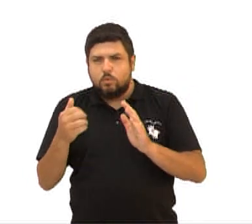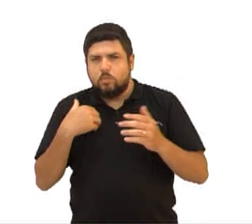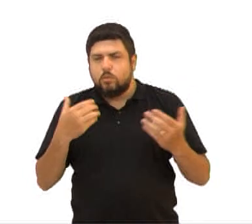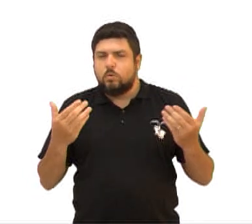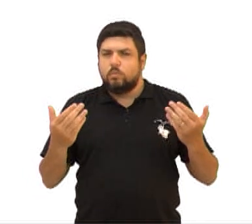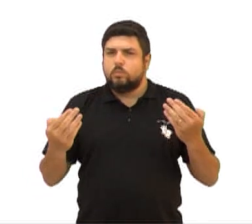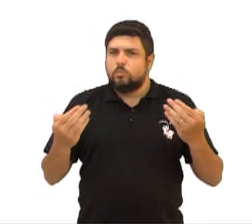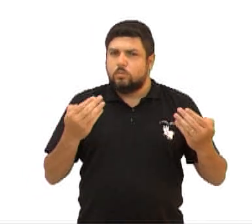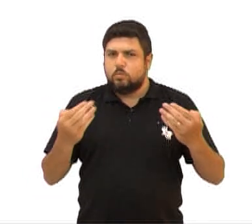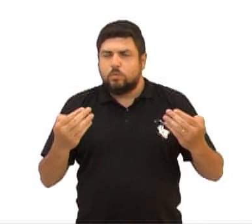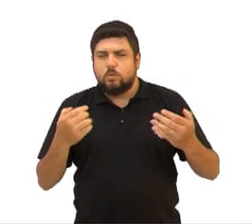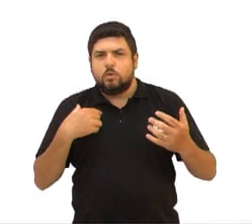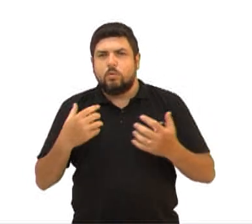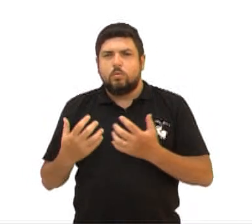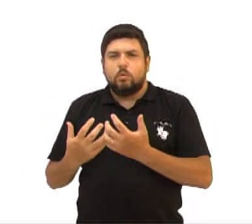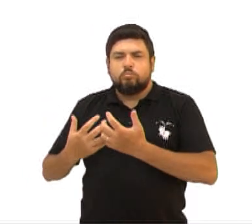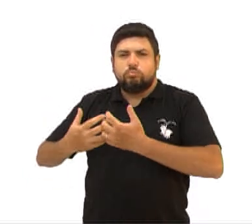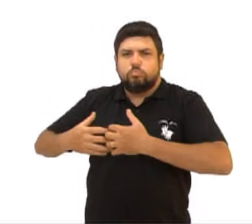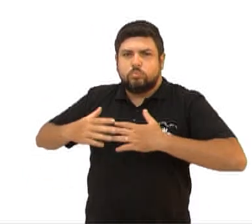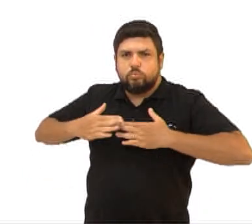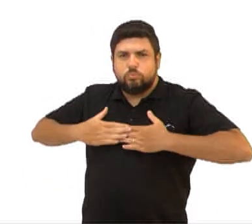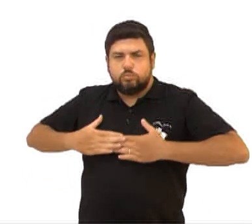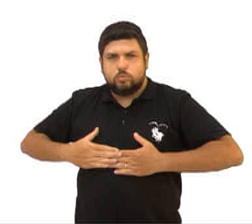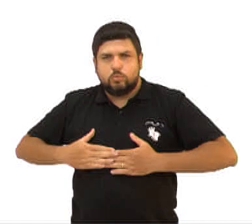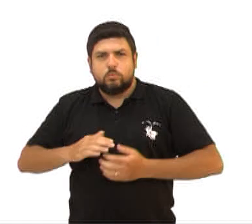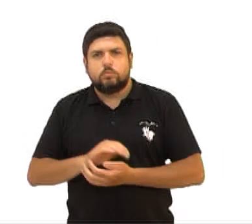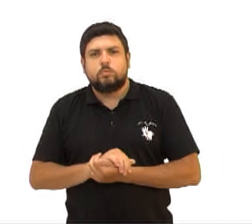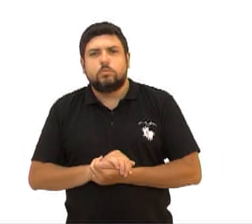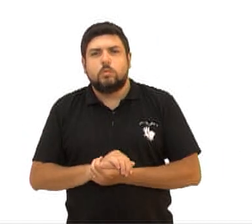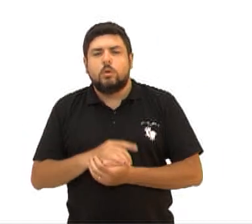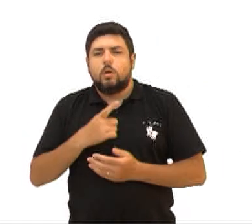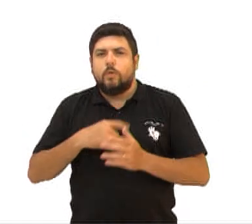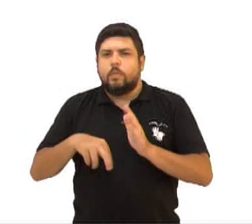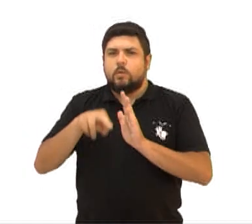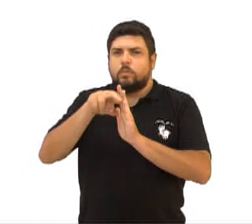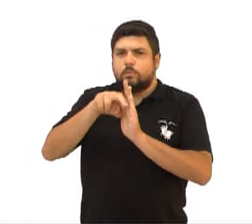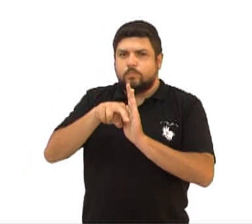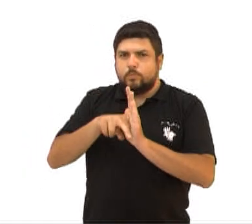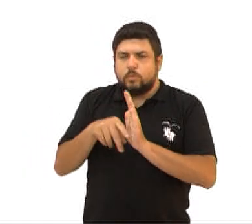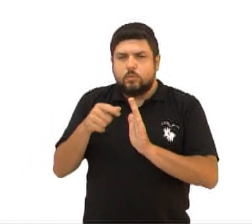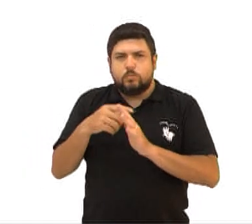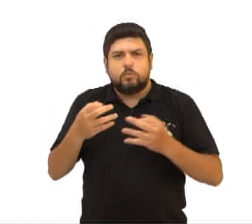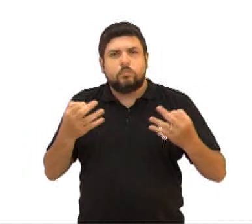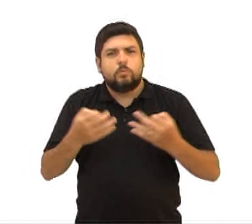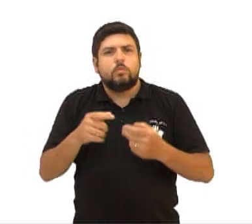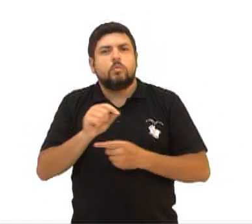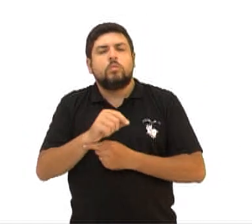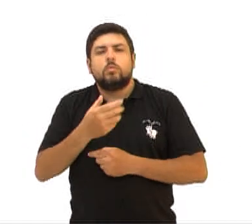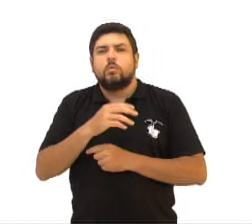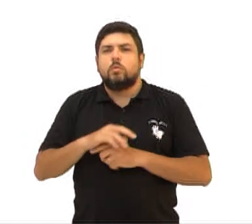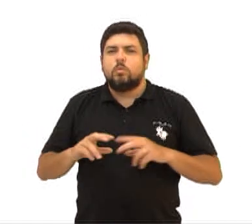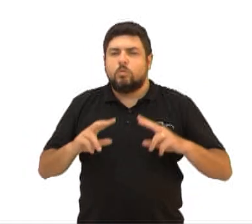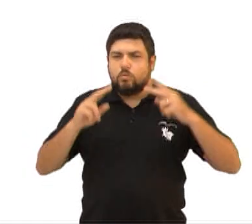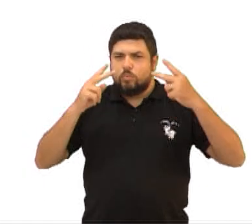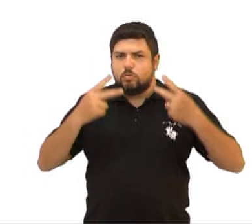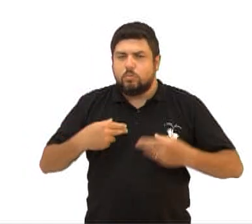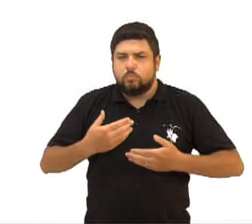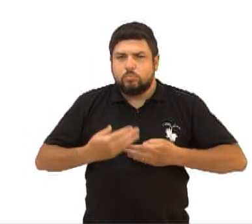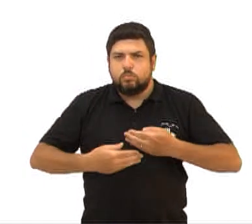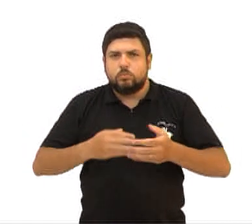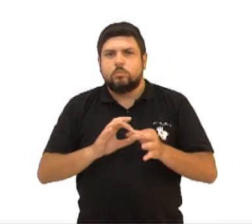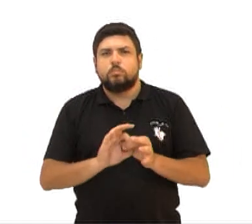de um organismo. Acredita em uma regra absoluta, a qual é conduzir o homem para a